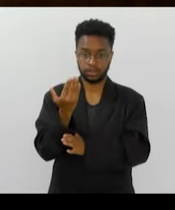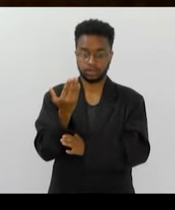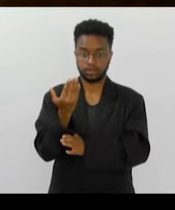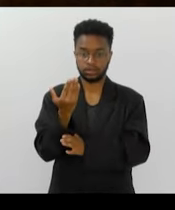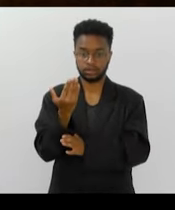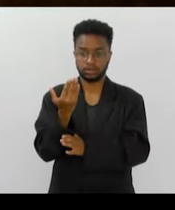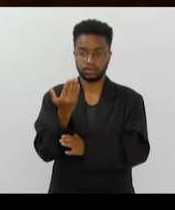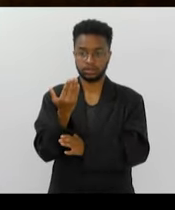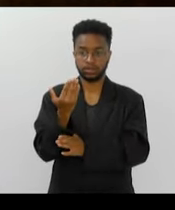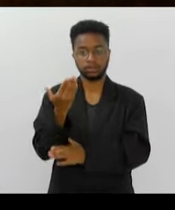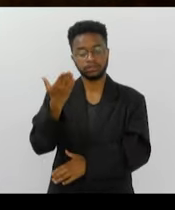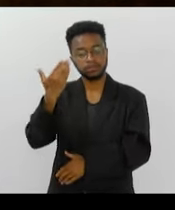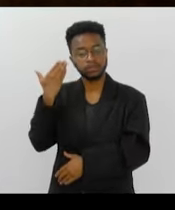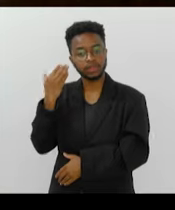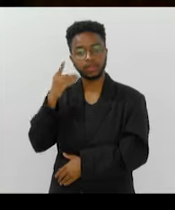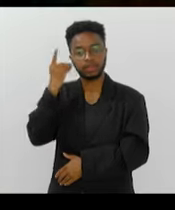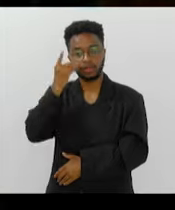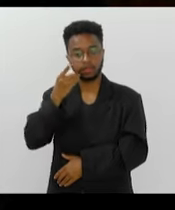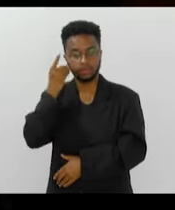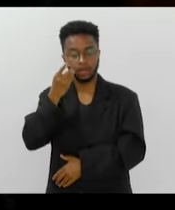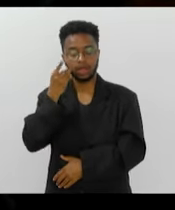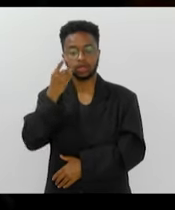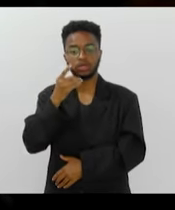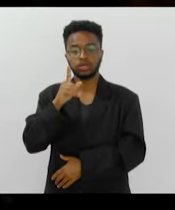parlamentares e Deputados